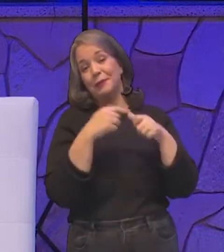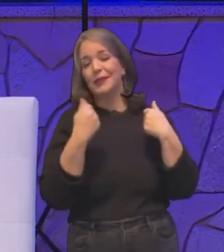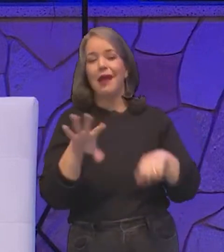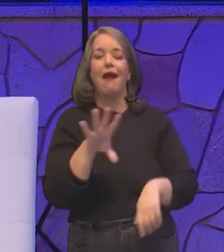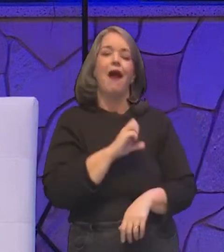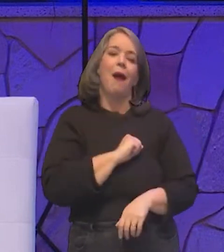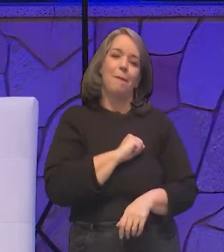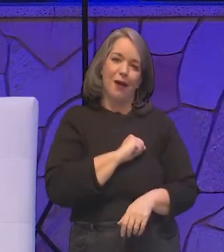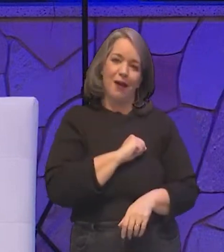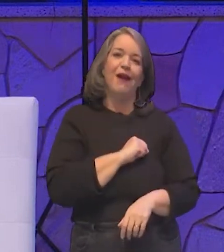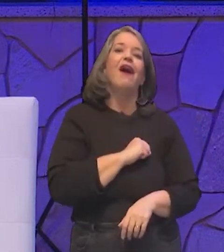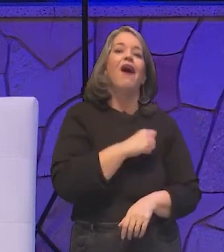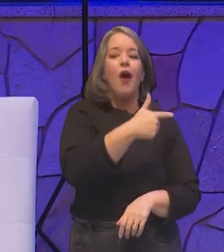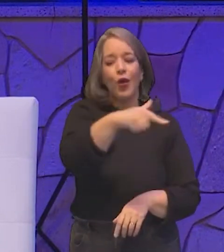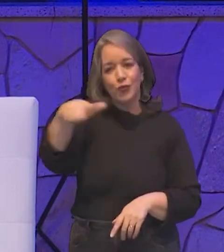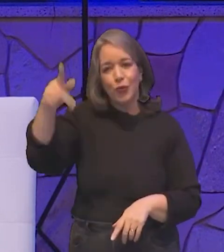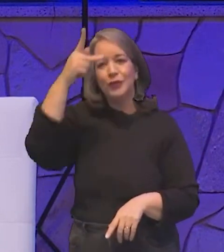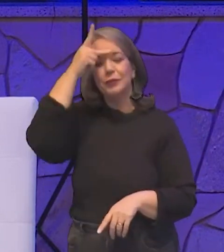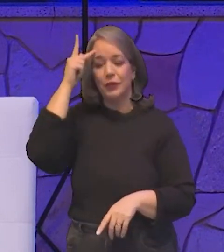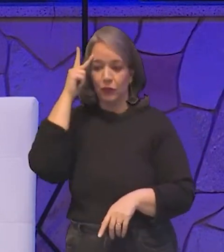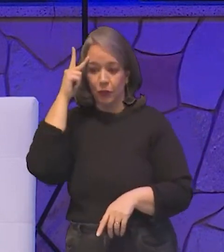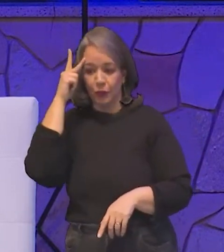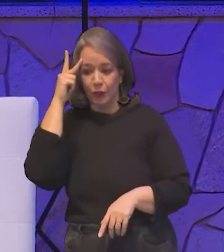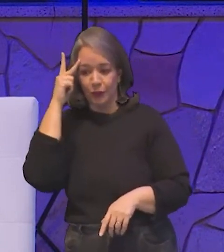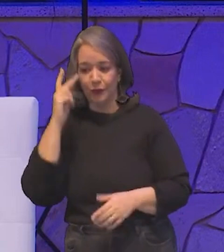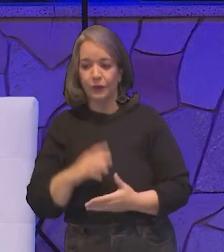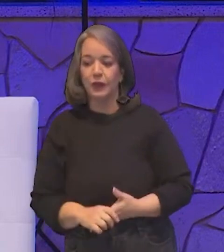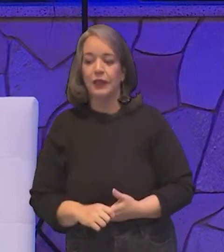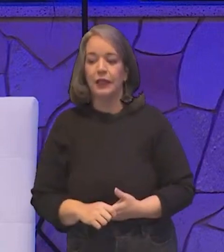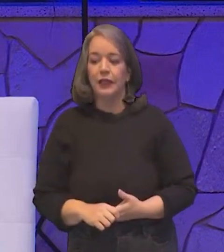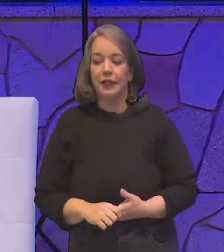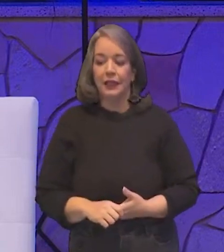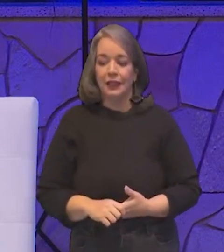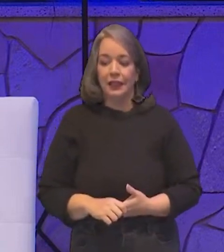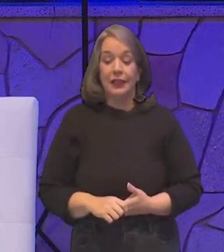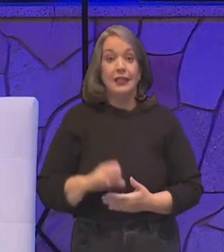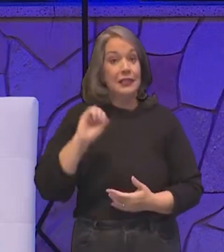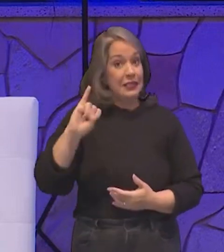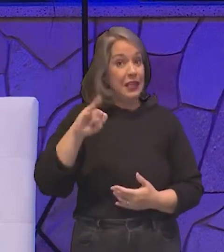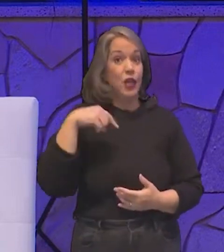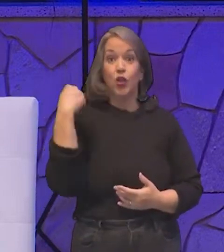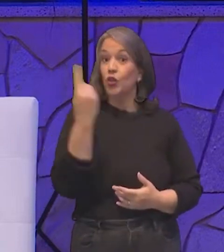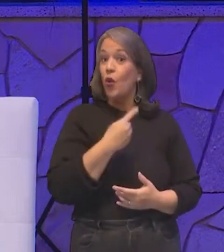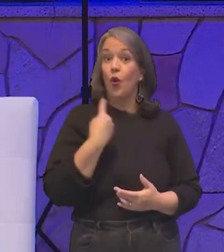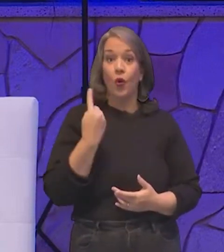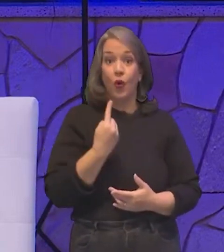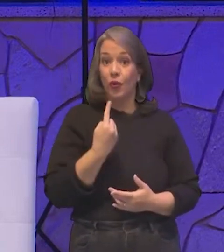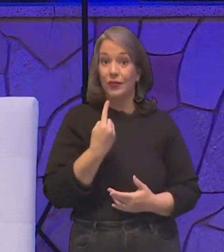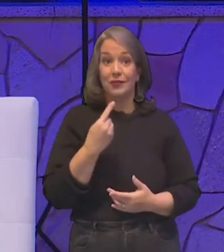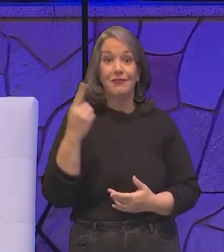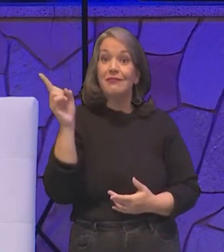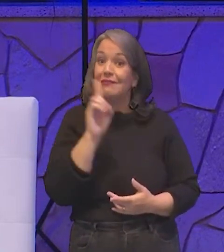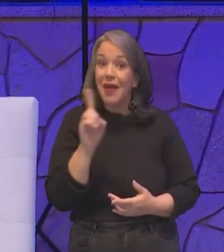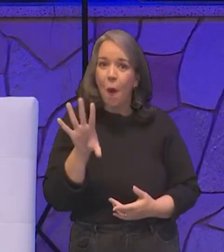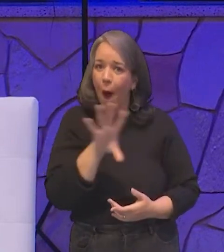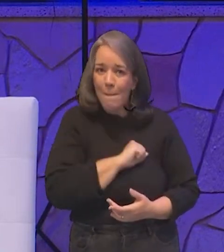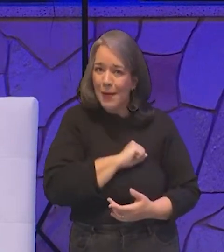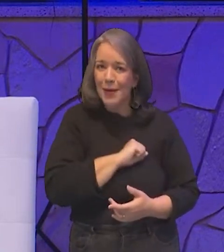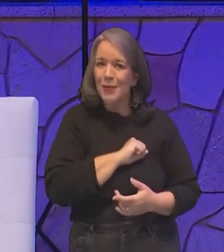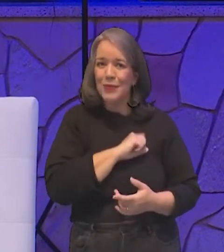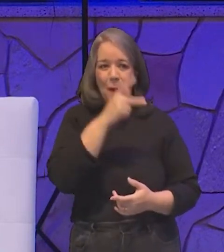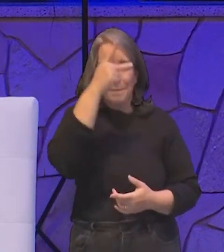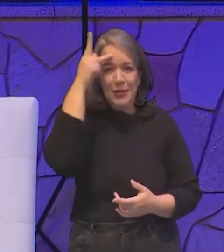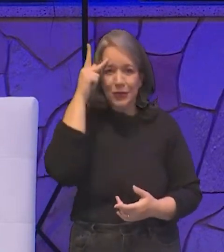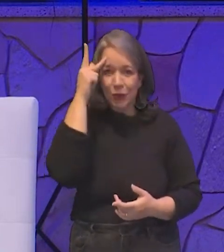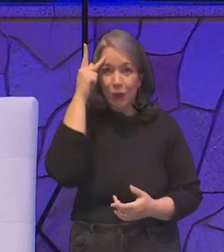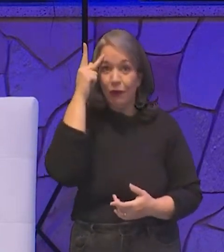vida. Nós não estamos amando o próximo, talvez nós não estamos sendo reconhecidos como discípulos de Jesus. Nós não estamos